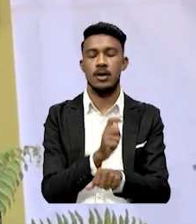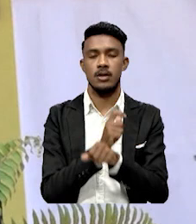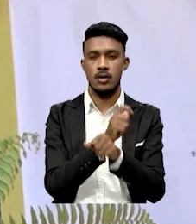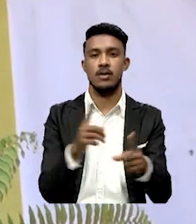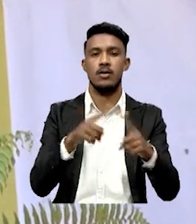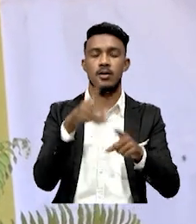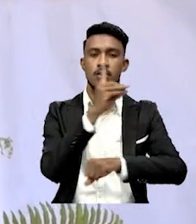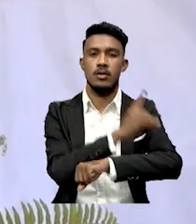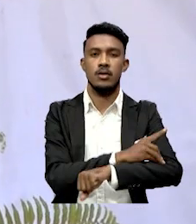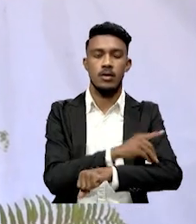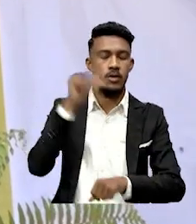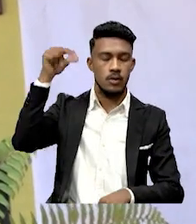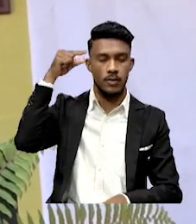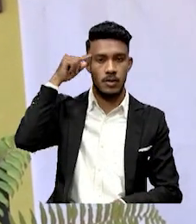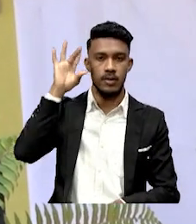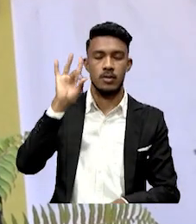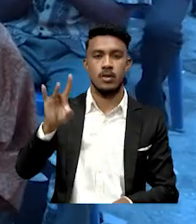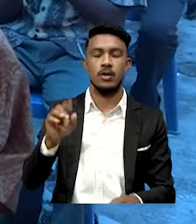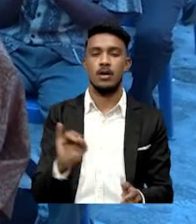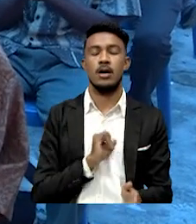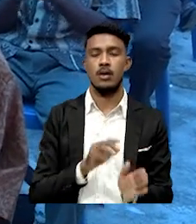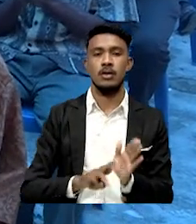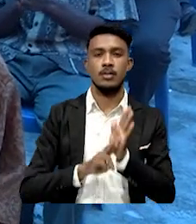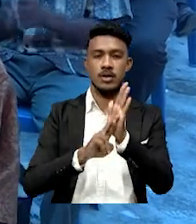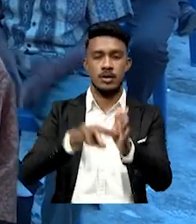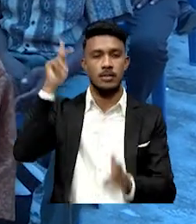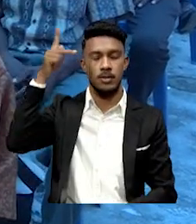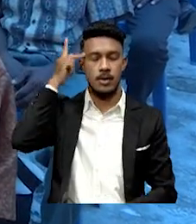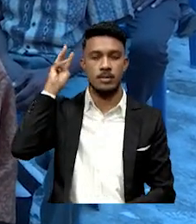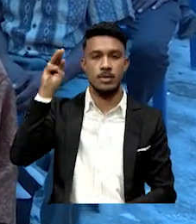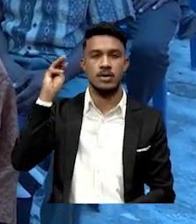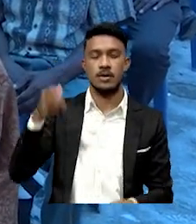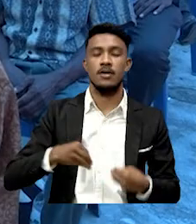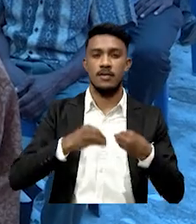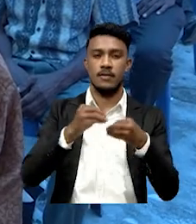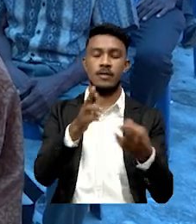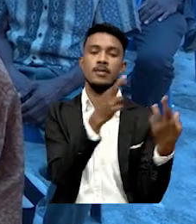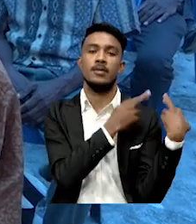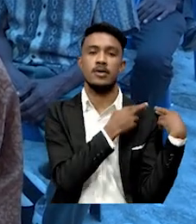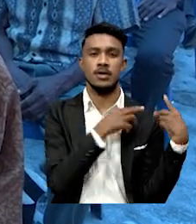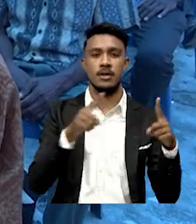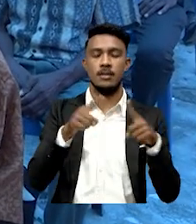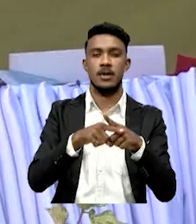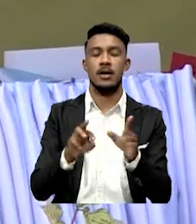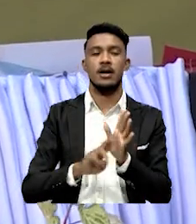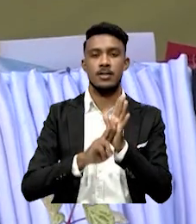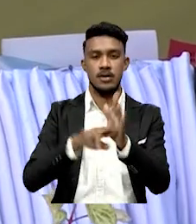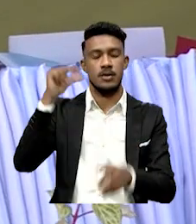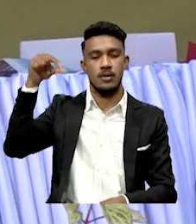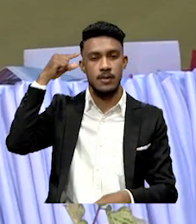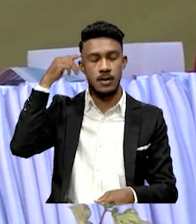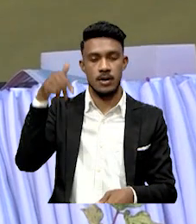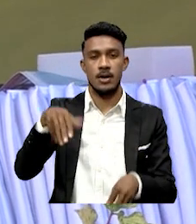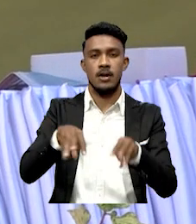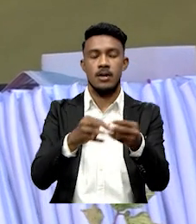governo constitucional, lá o MAI representa o senhor primeiro-ministro para tu for posse da representante do governo central, né, em Tauru, o